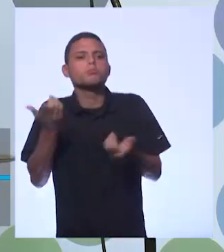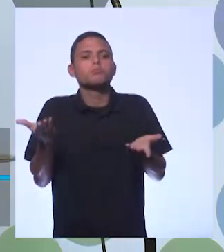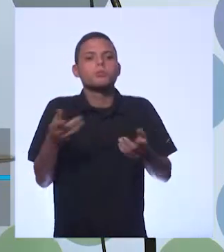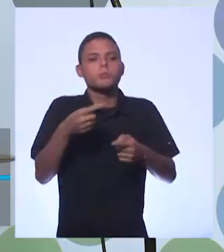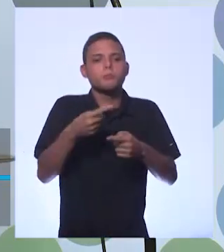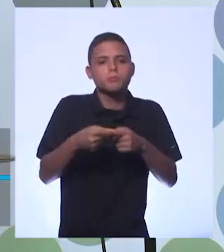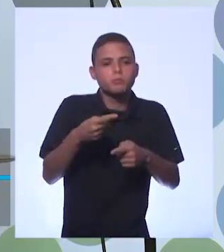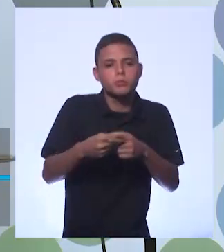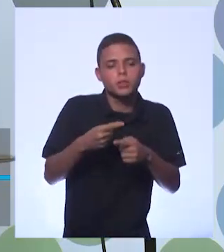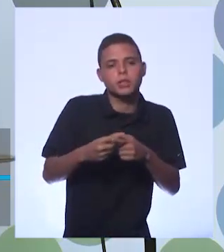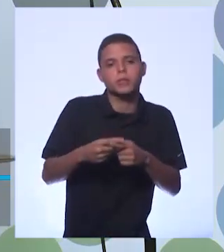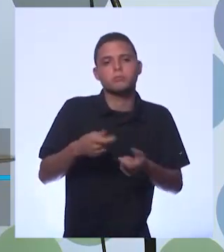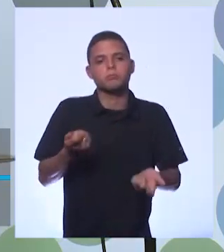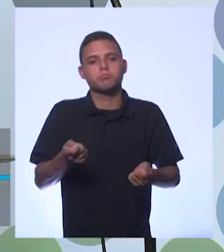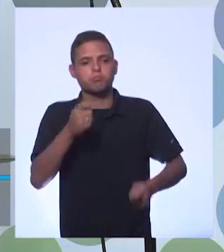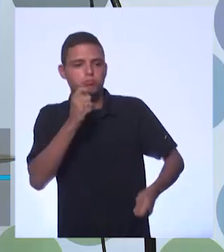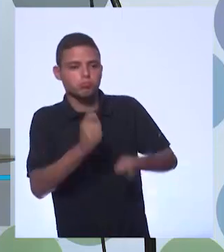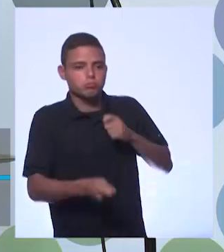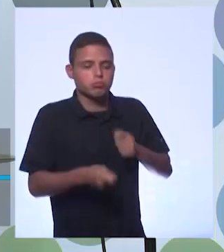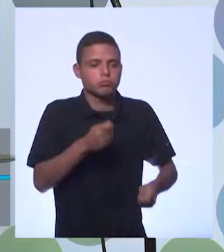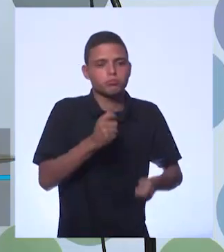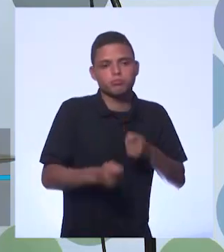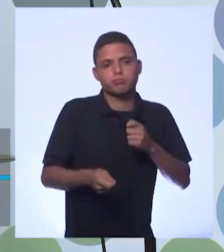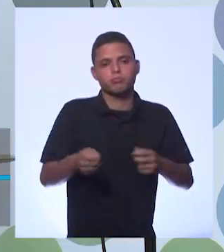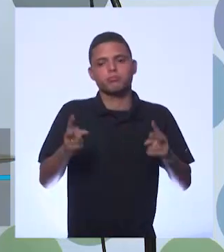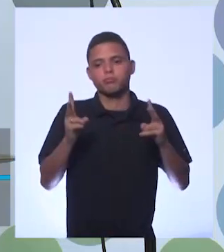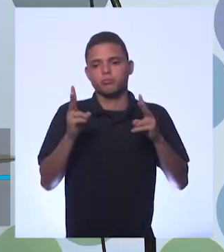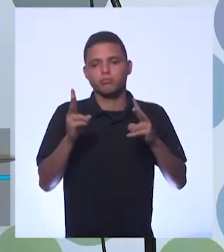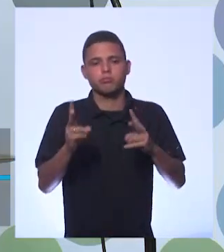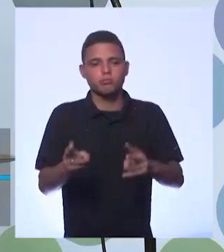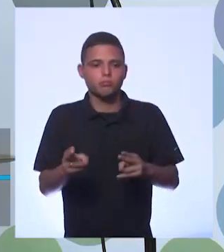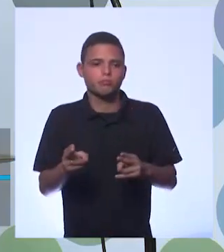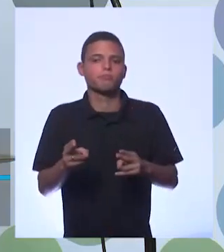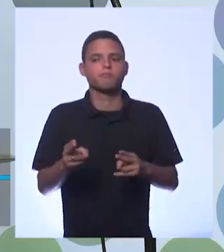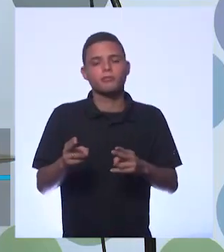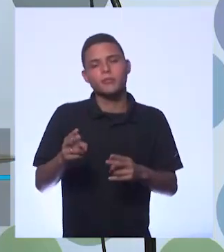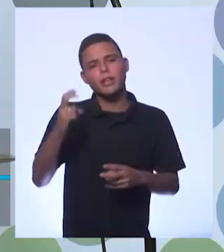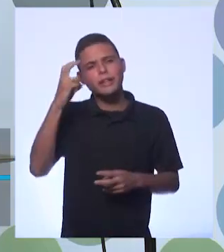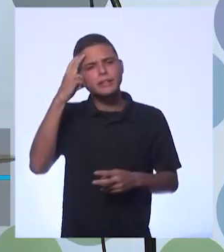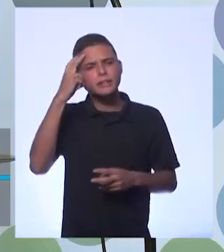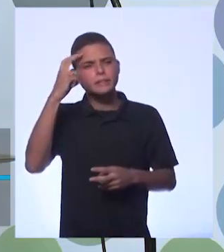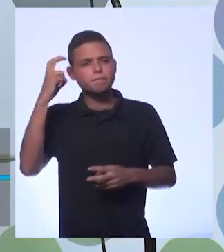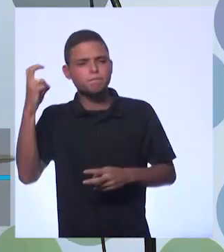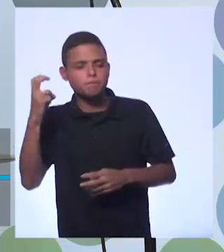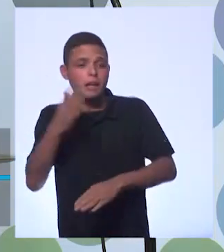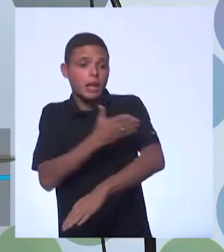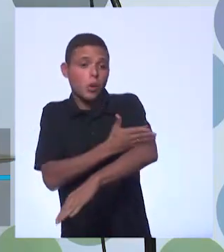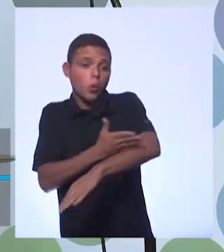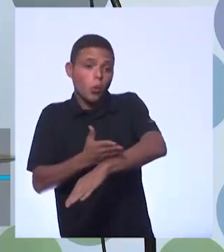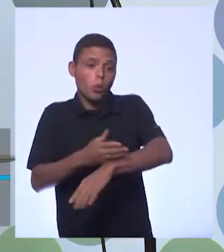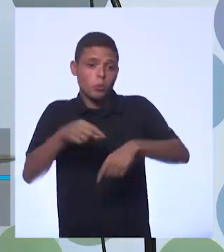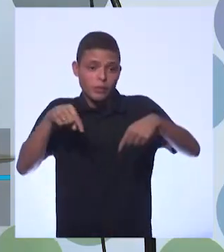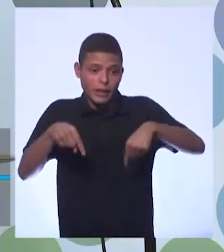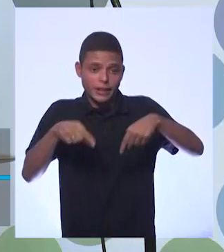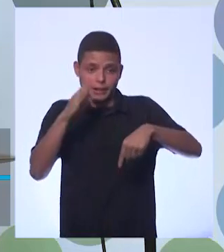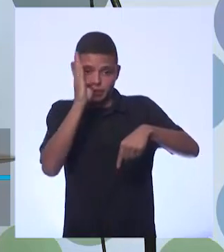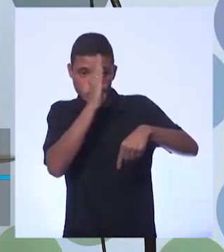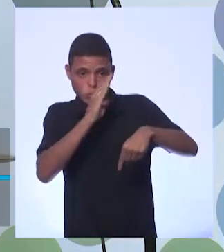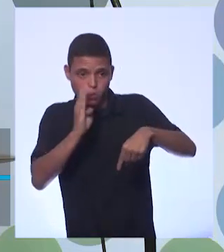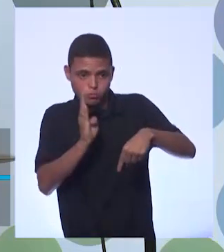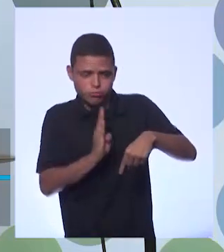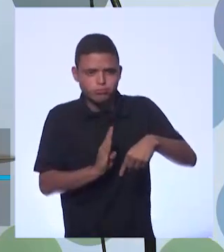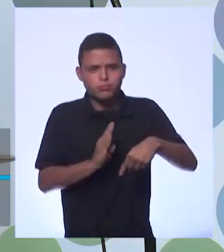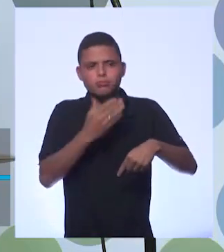daí, eu vou chegar perto aqui da nossa cultura brasileira também, né? Ele, como viveu aqui no Brasil, ele se interessou muito